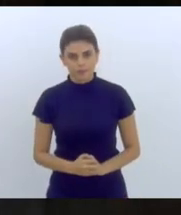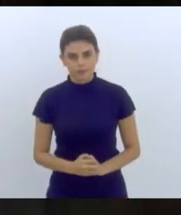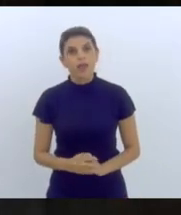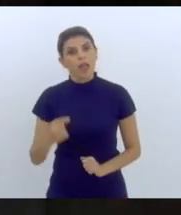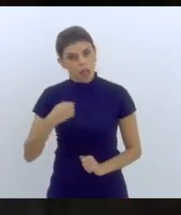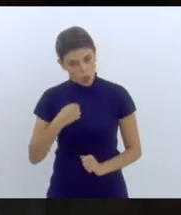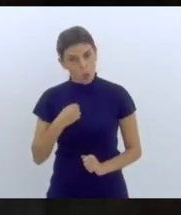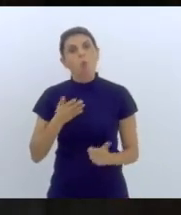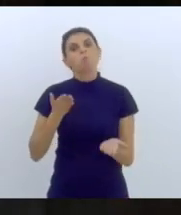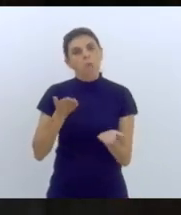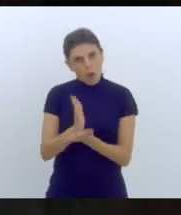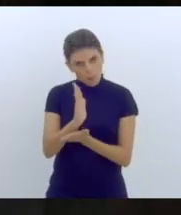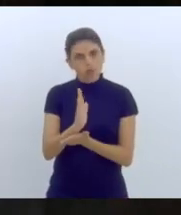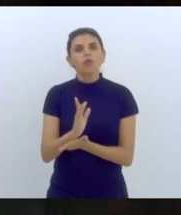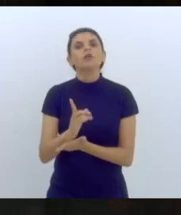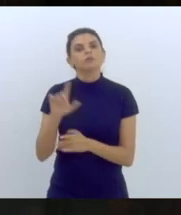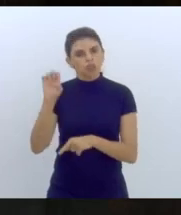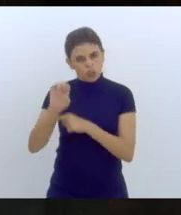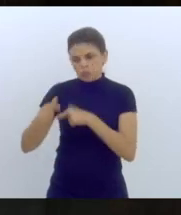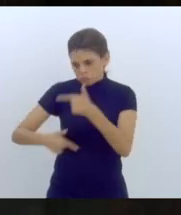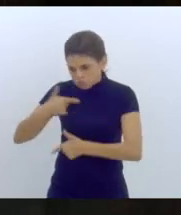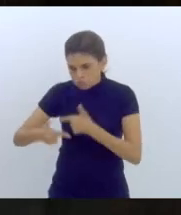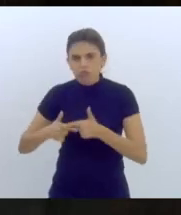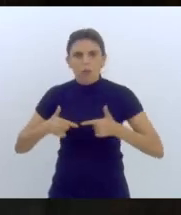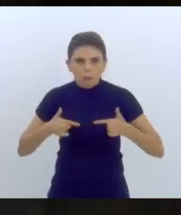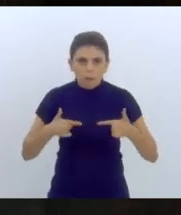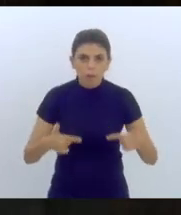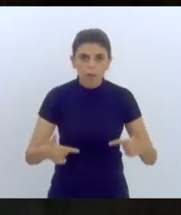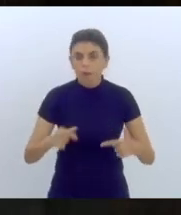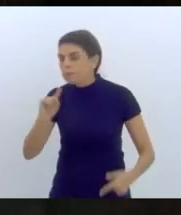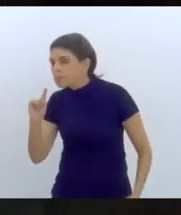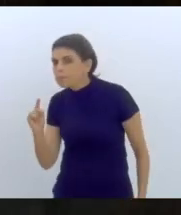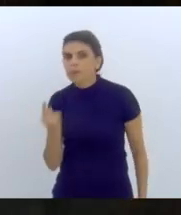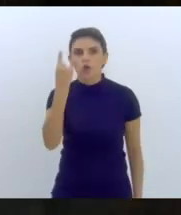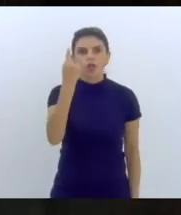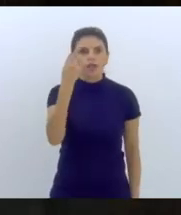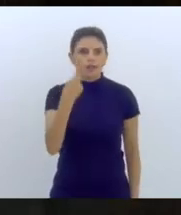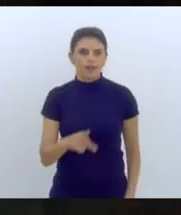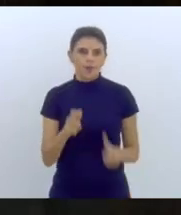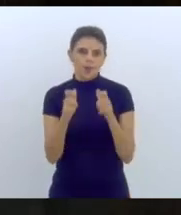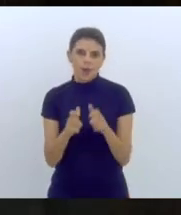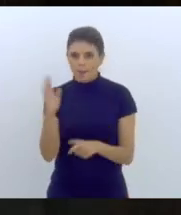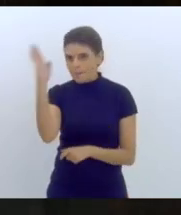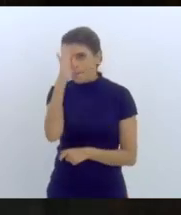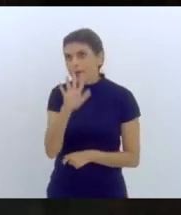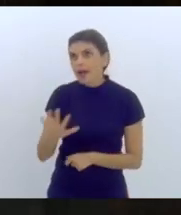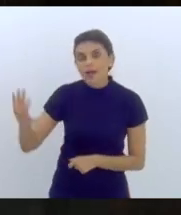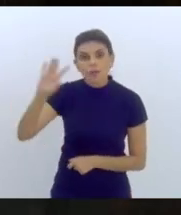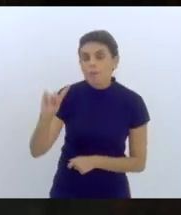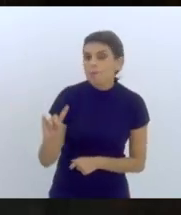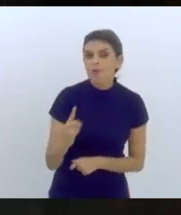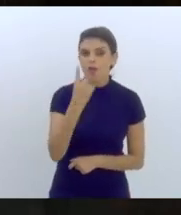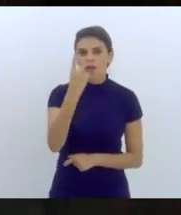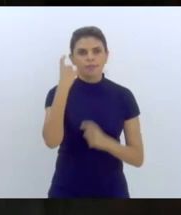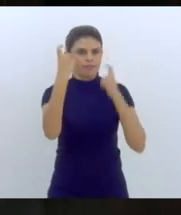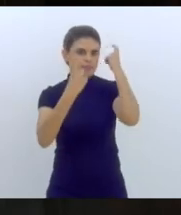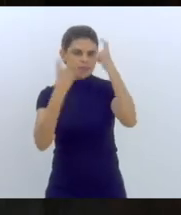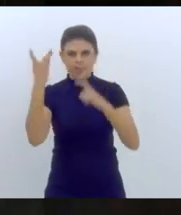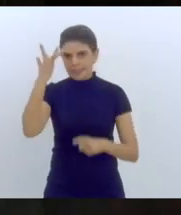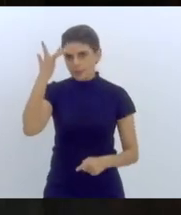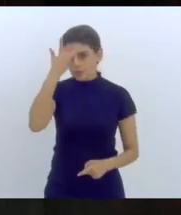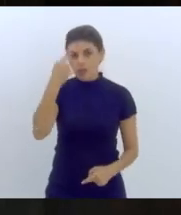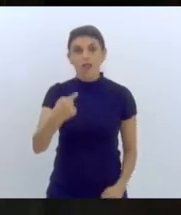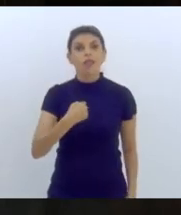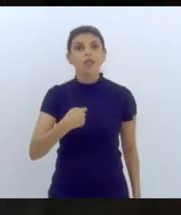Desde que eu aprovei essa lei, o Estado tem participado. É pioneiro no Brasil. É pioneiro.